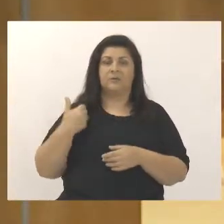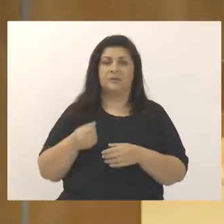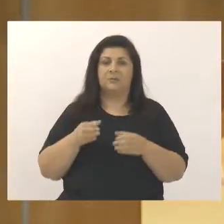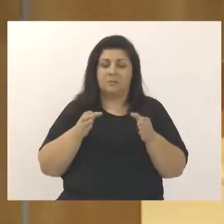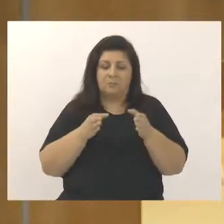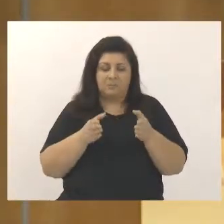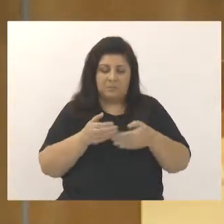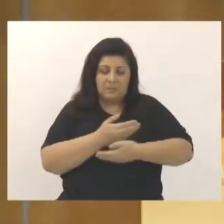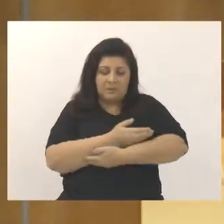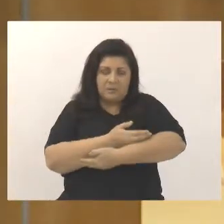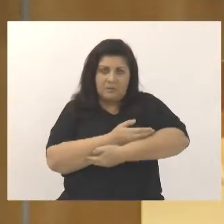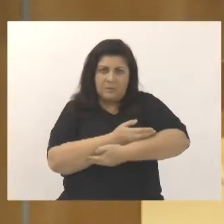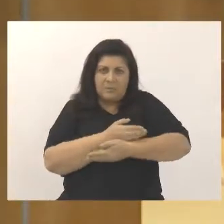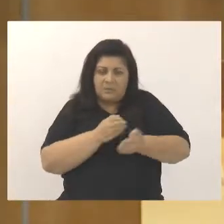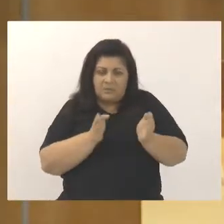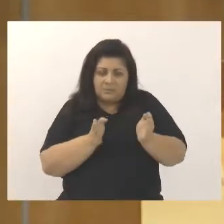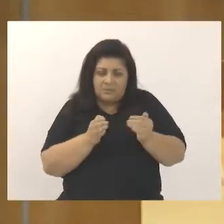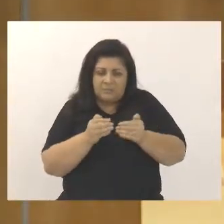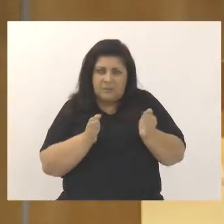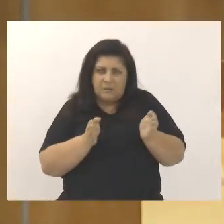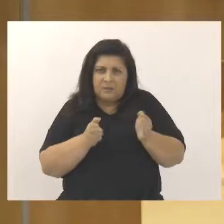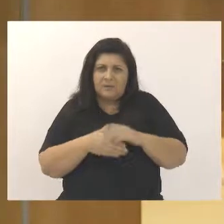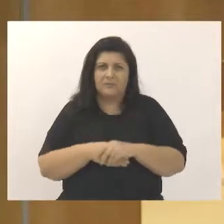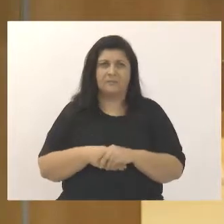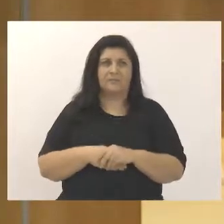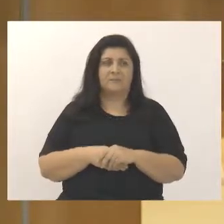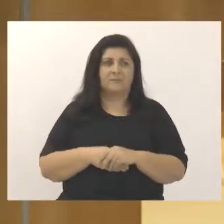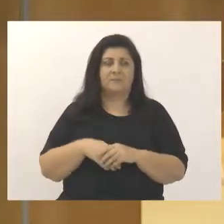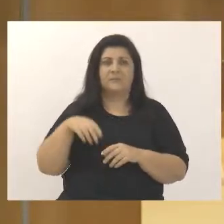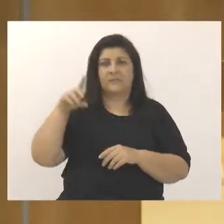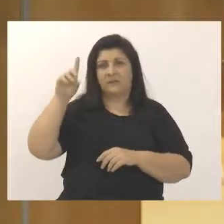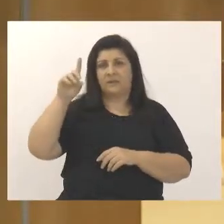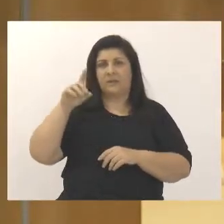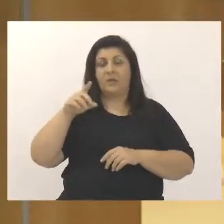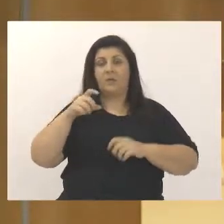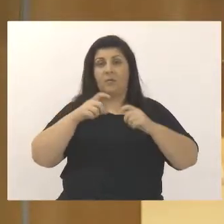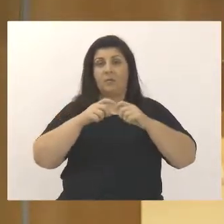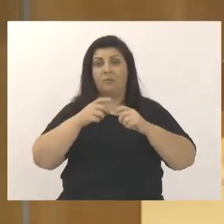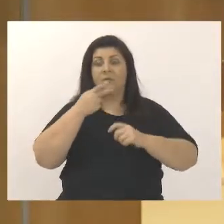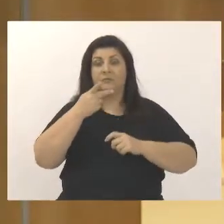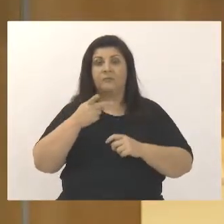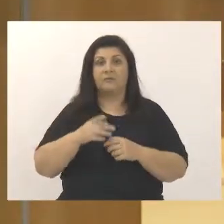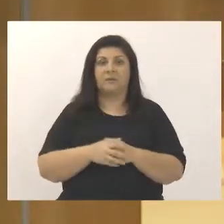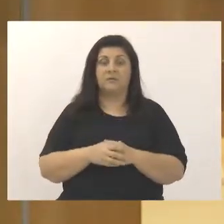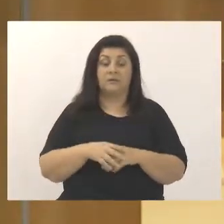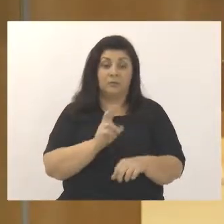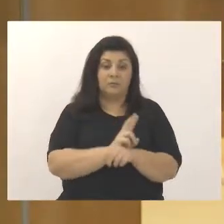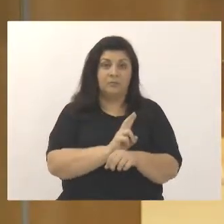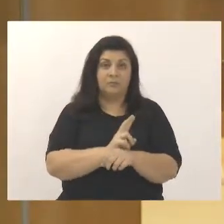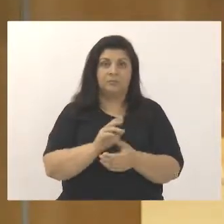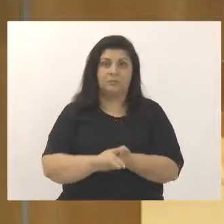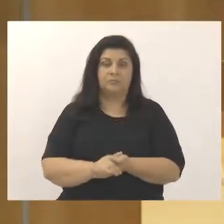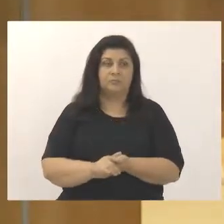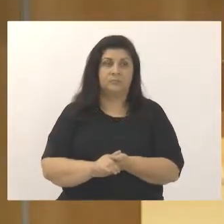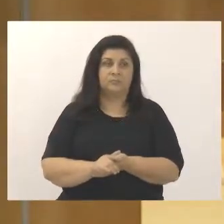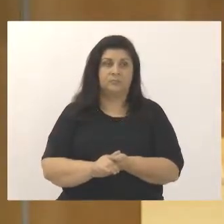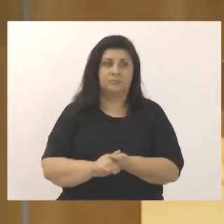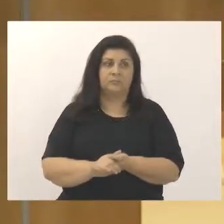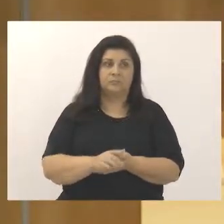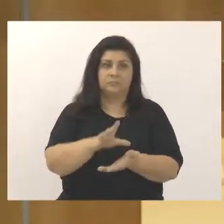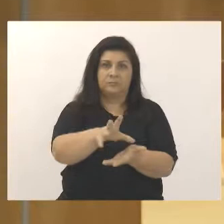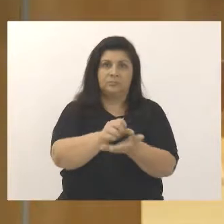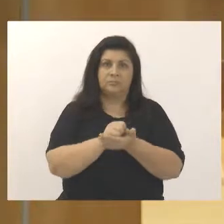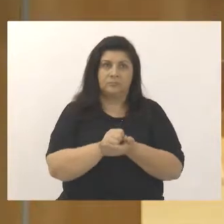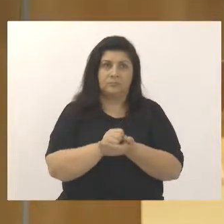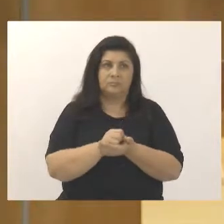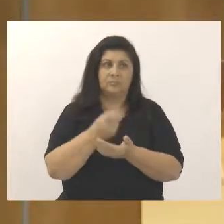tamanho de uma laranja, e o doutor Telmo falou para minha mãe assim, ó, pode correr. Depois de tirar eu da incubadora, tirou eu da incubadora